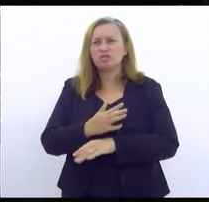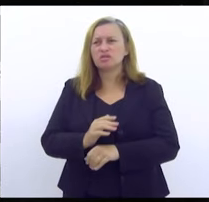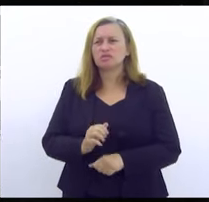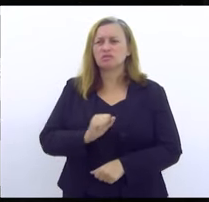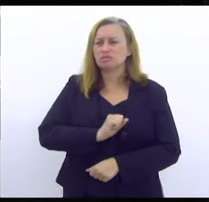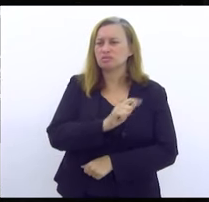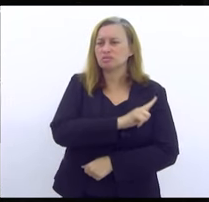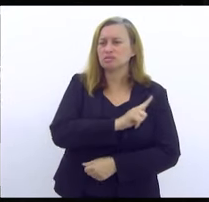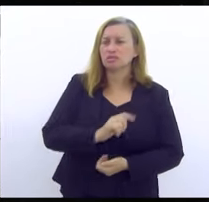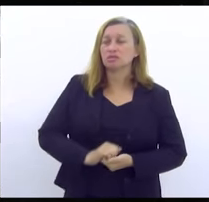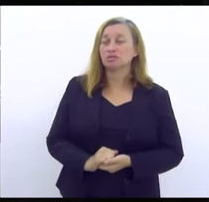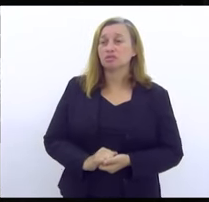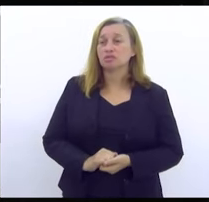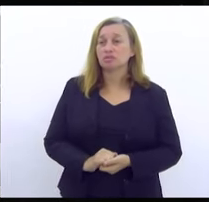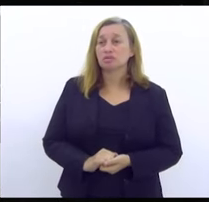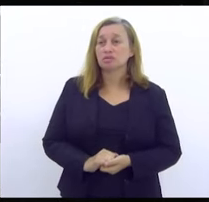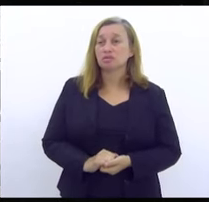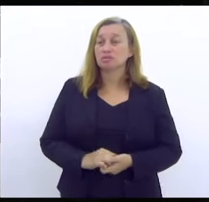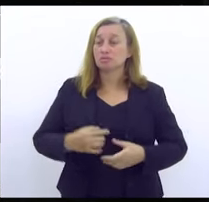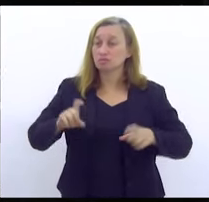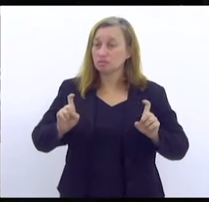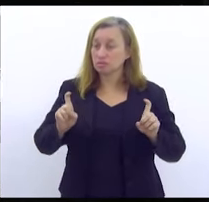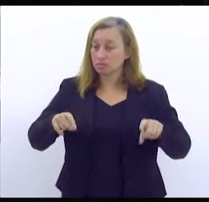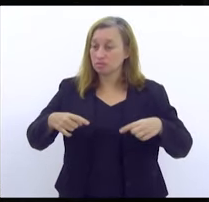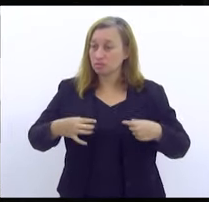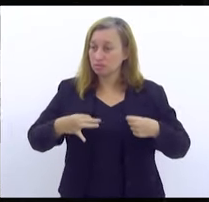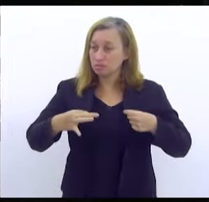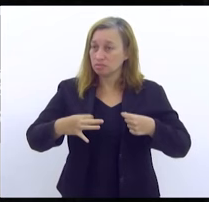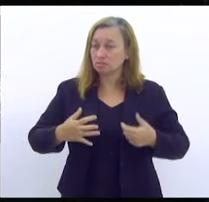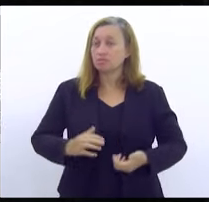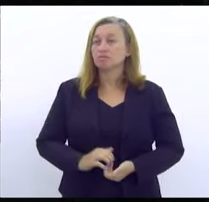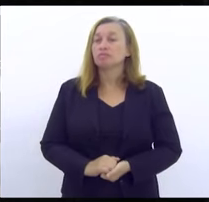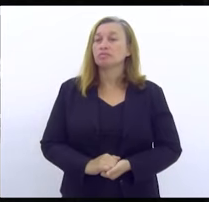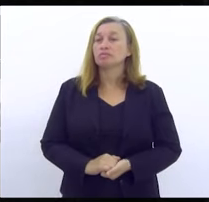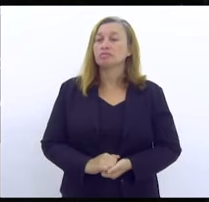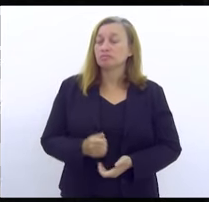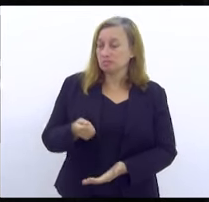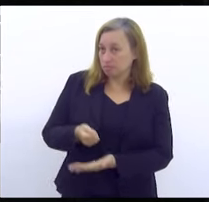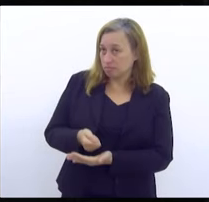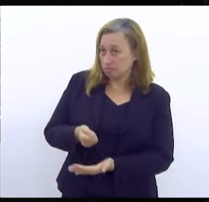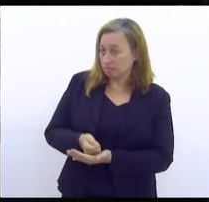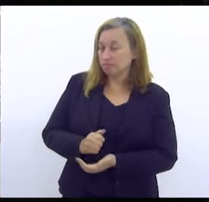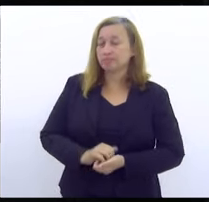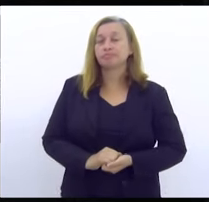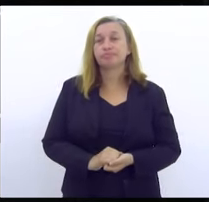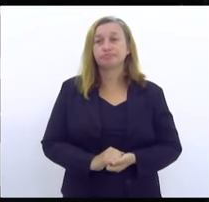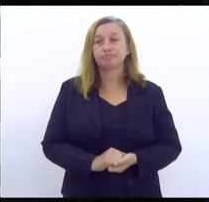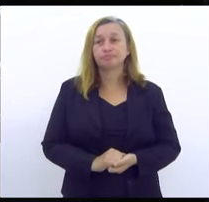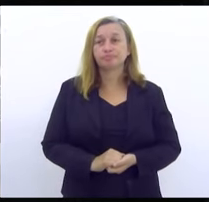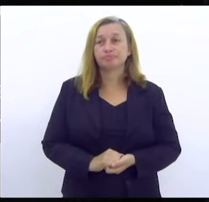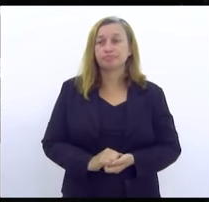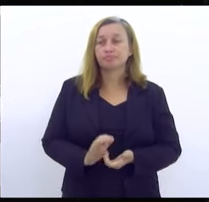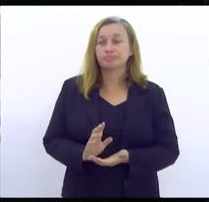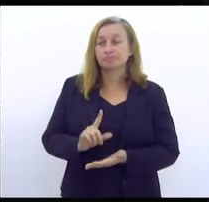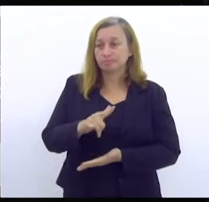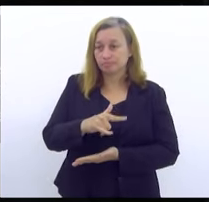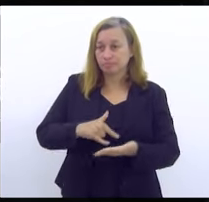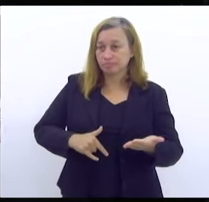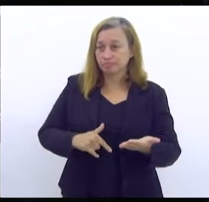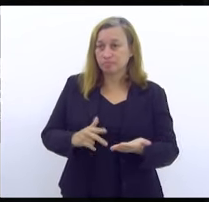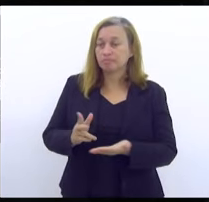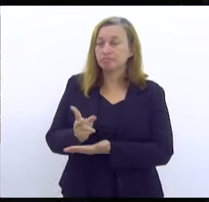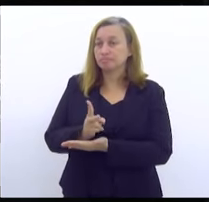mandato está à disposição para fazer a cobrança, inclusive levantamos documentos e